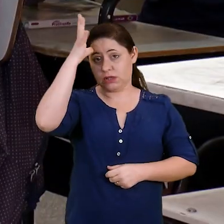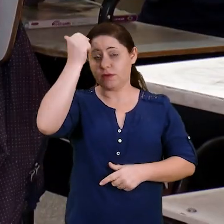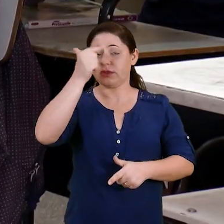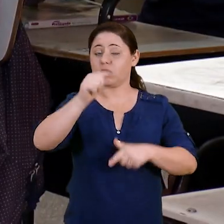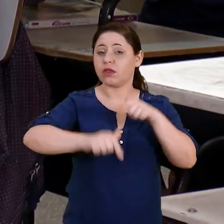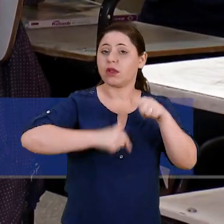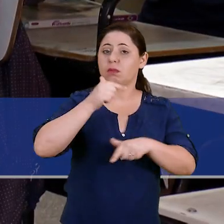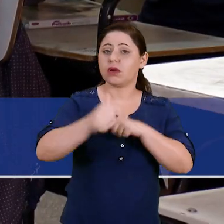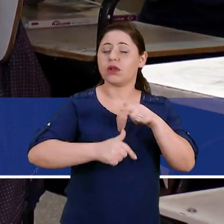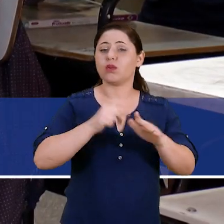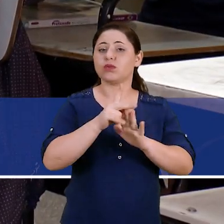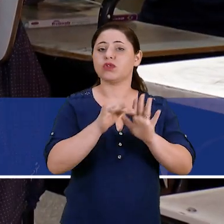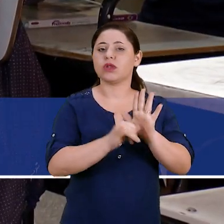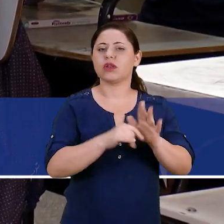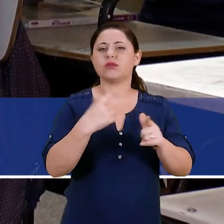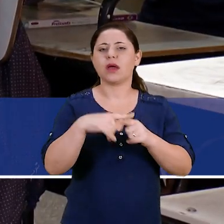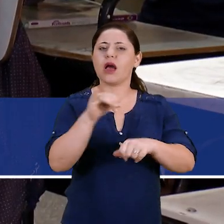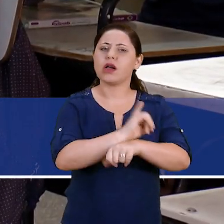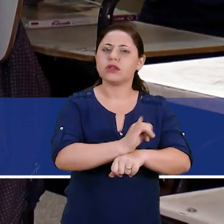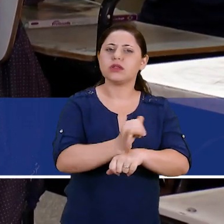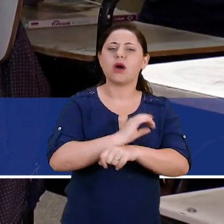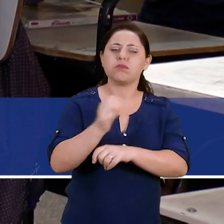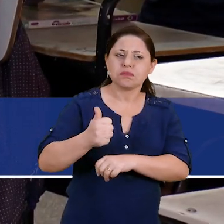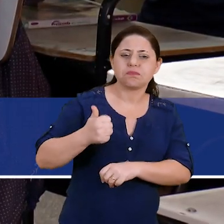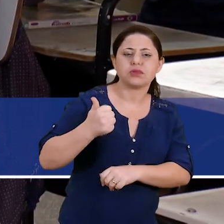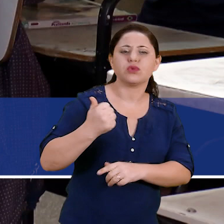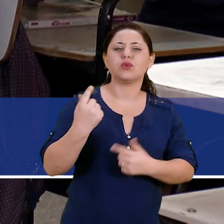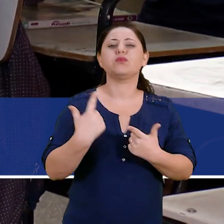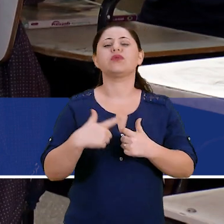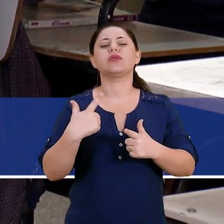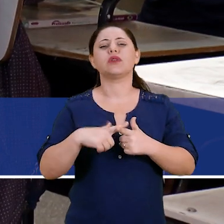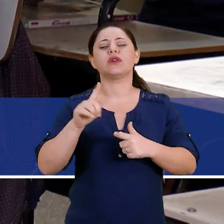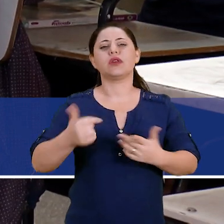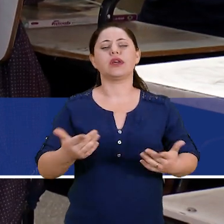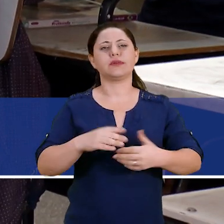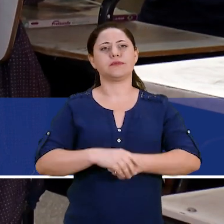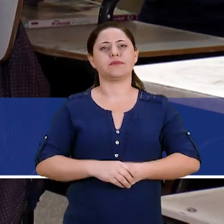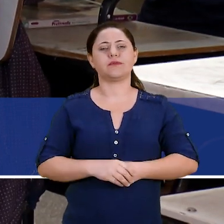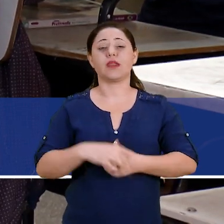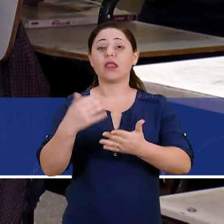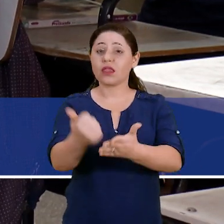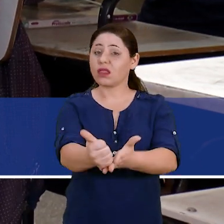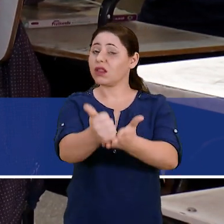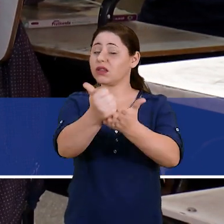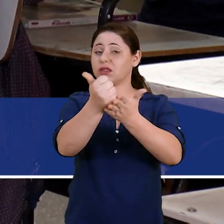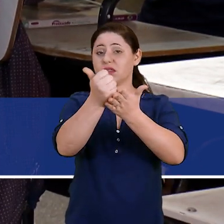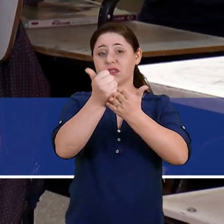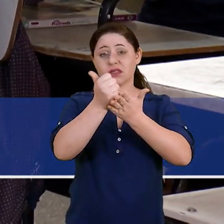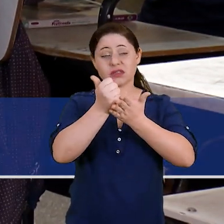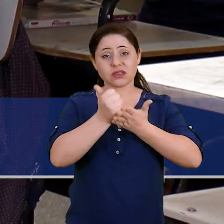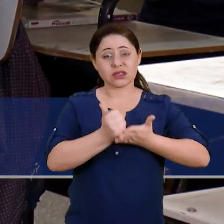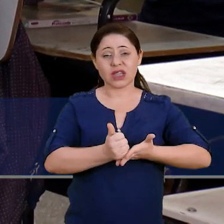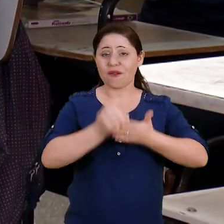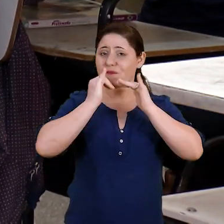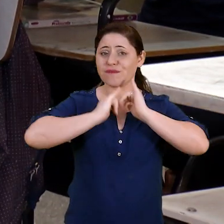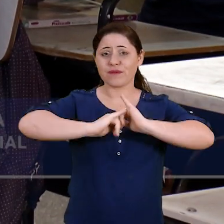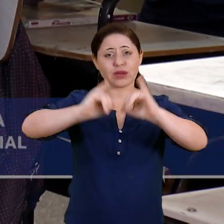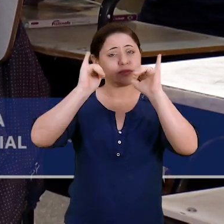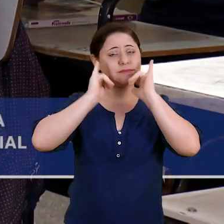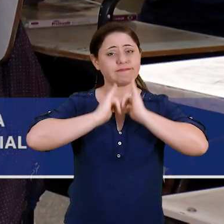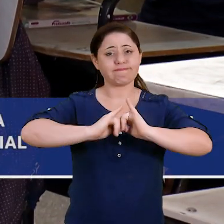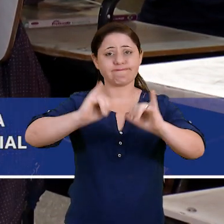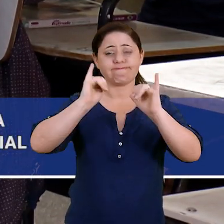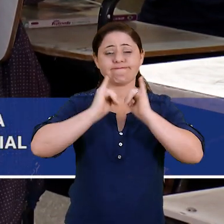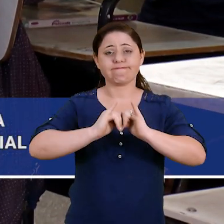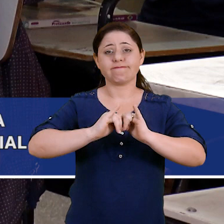trabalhar esse projeto por pensar ser uma ação positiva no sentido de